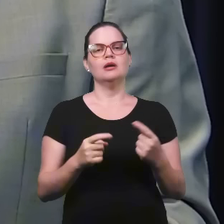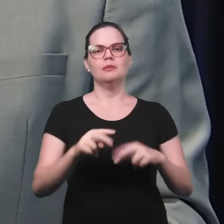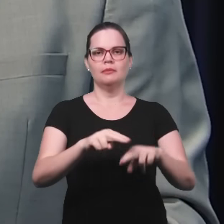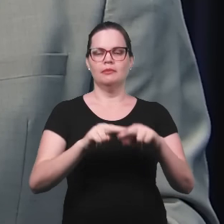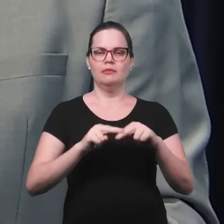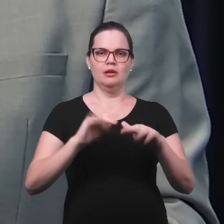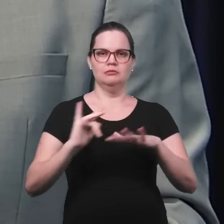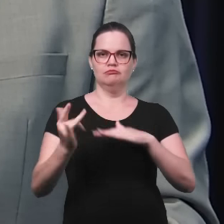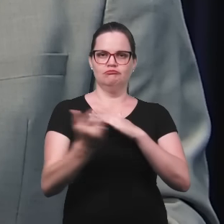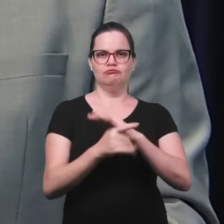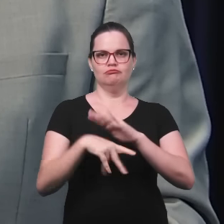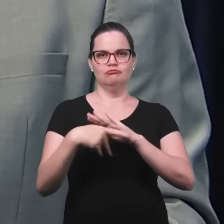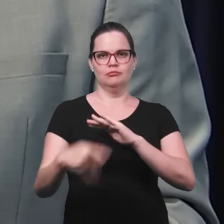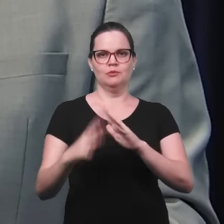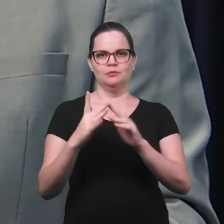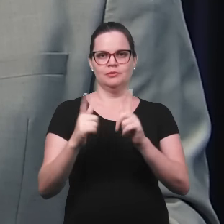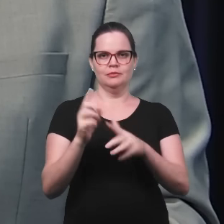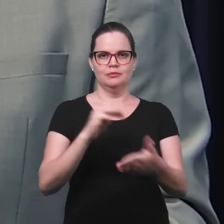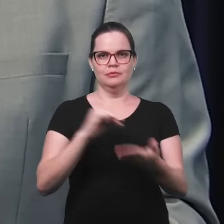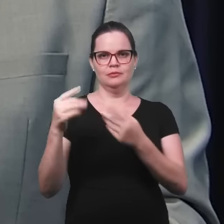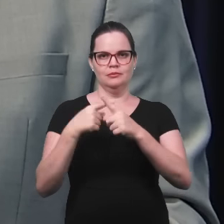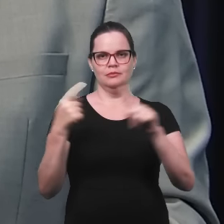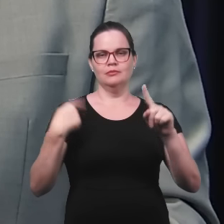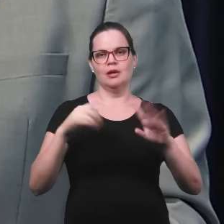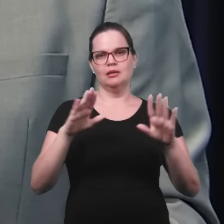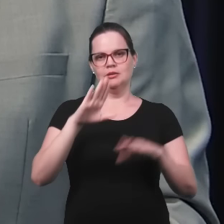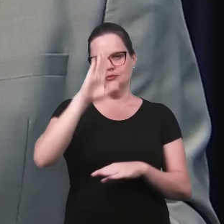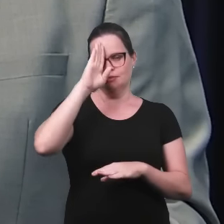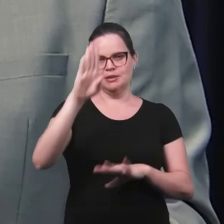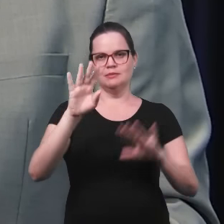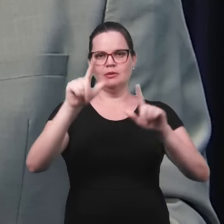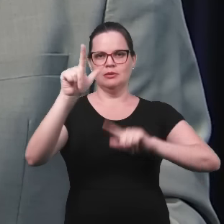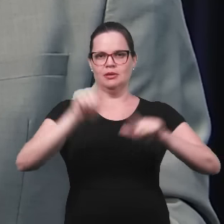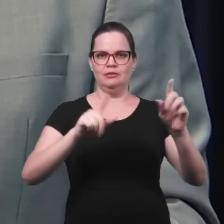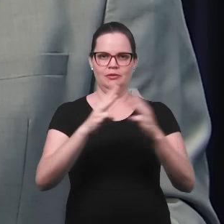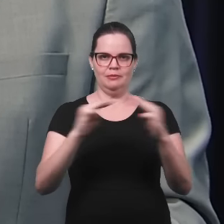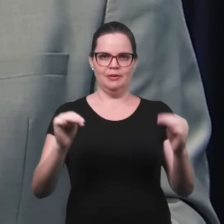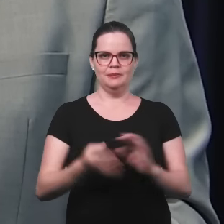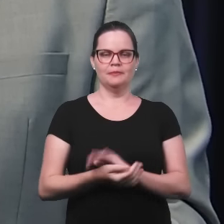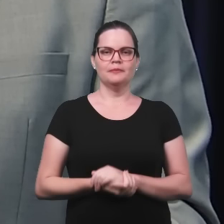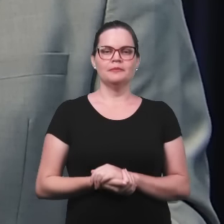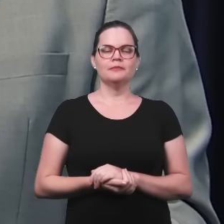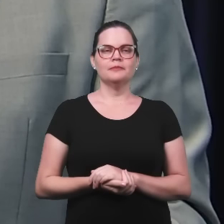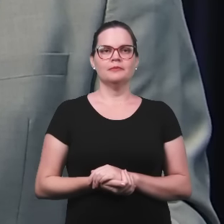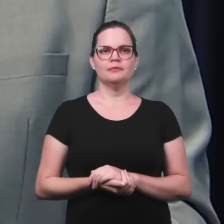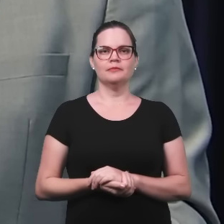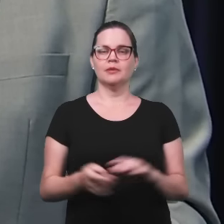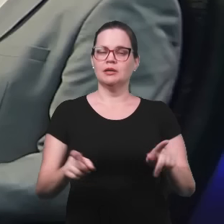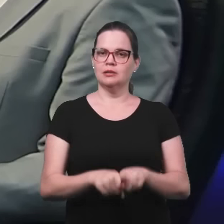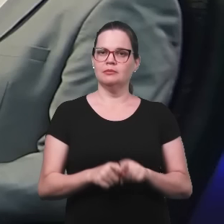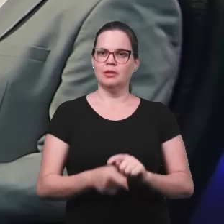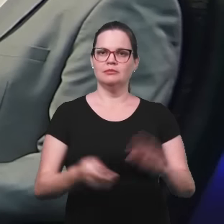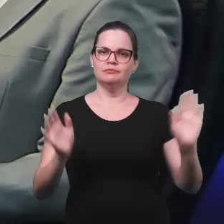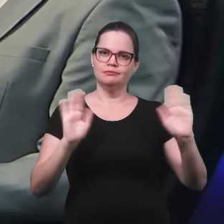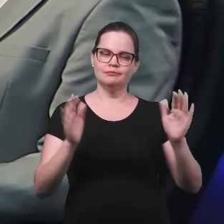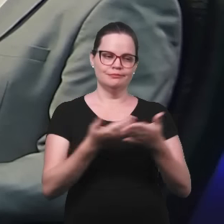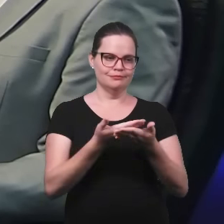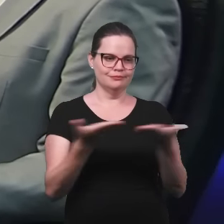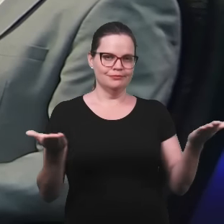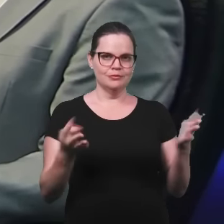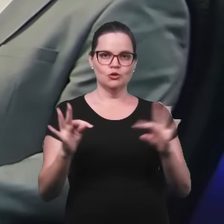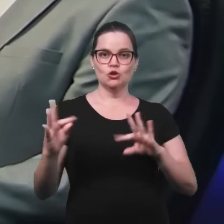nossos canais digitais, especialmente a nossa TV Manaim. E despedimos também dos nossos companheiros aqui